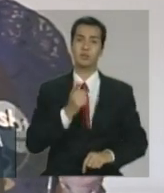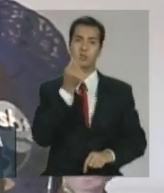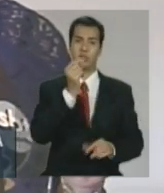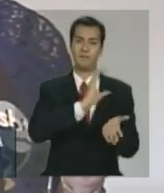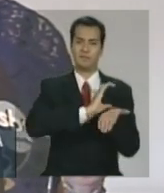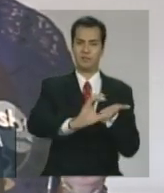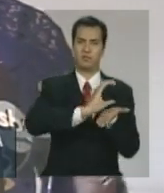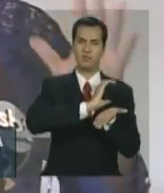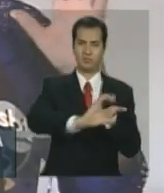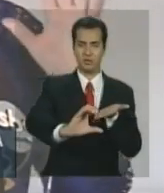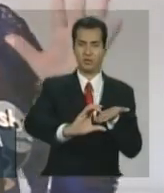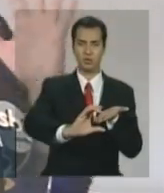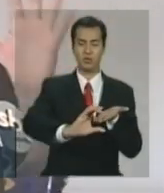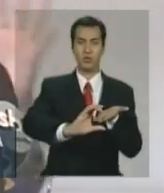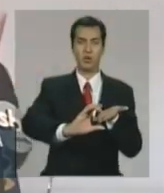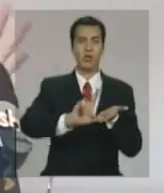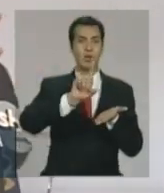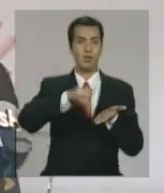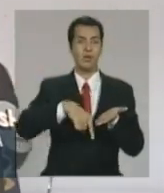social.